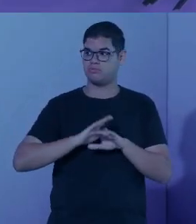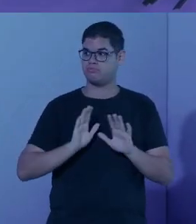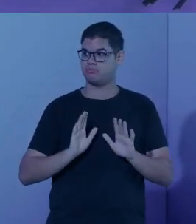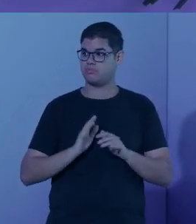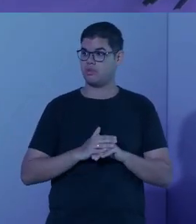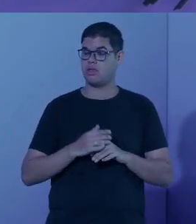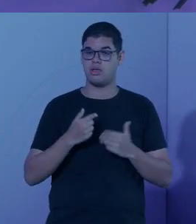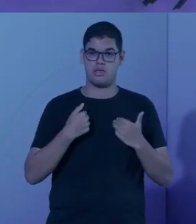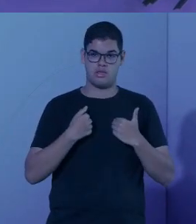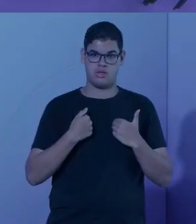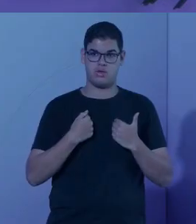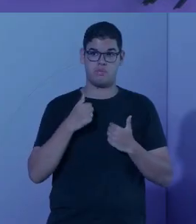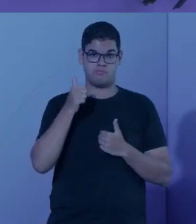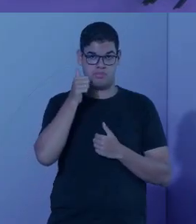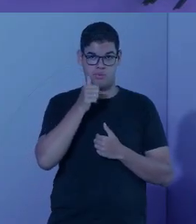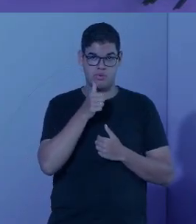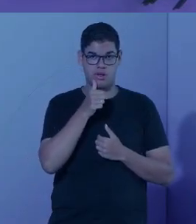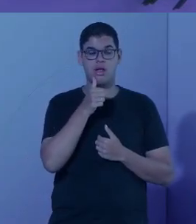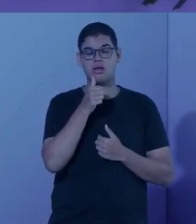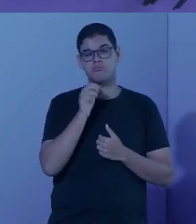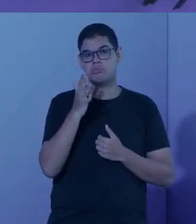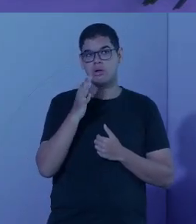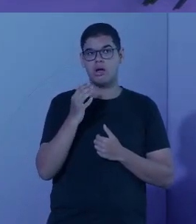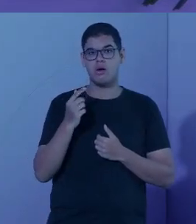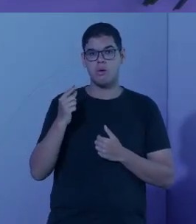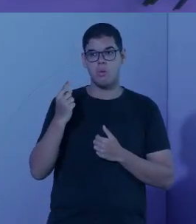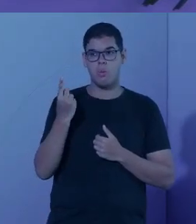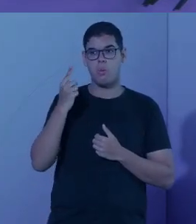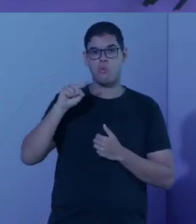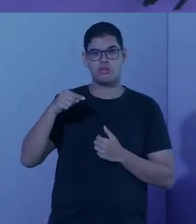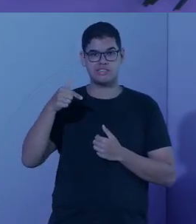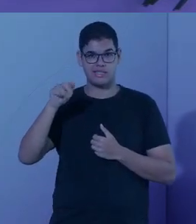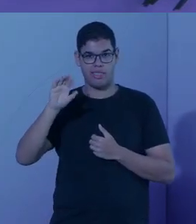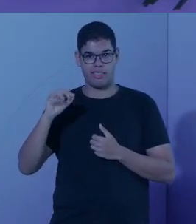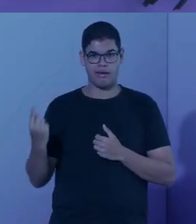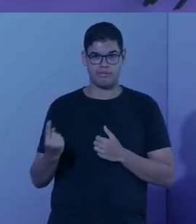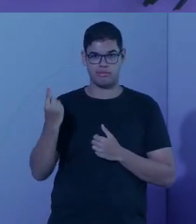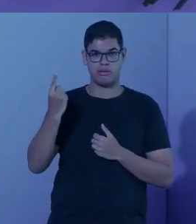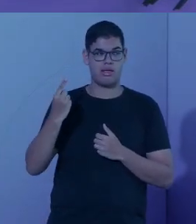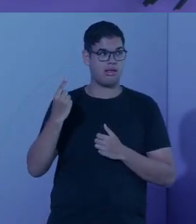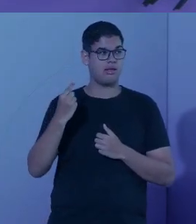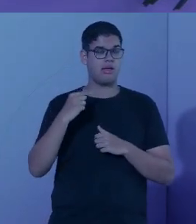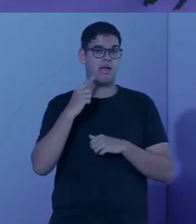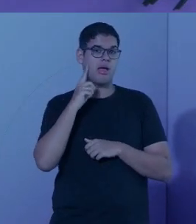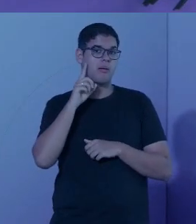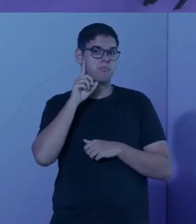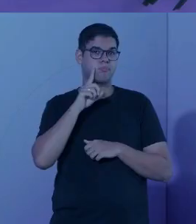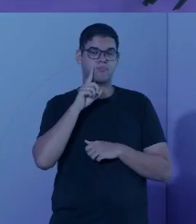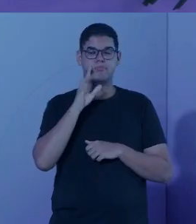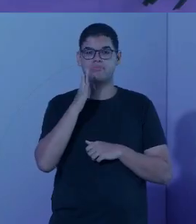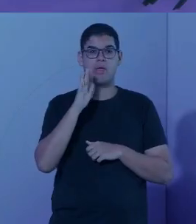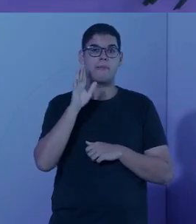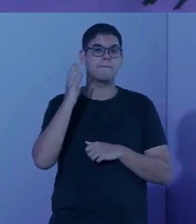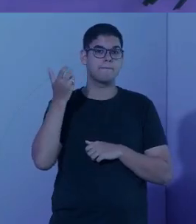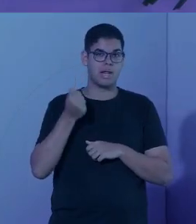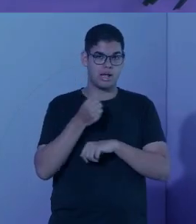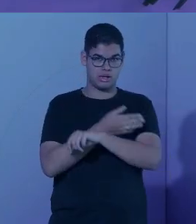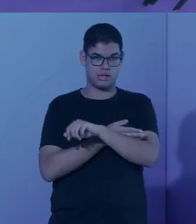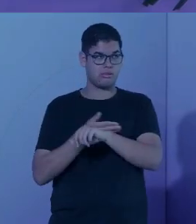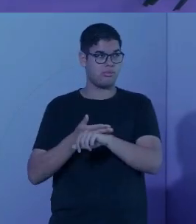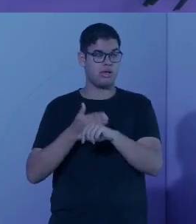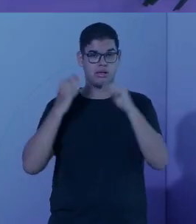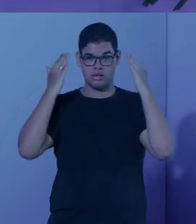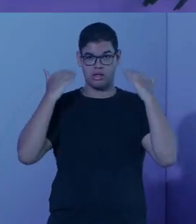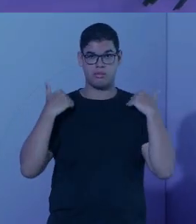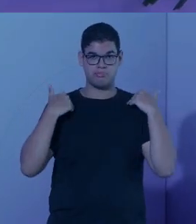Eu sou uma mulher de 1,70 m, mais ou menos, branca, com cabelos escuros na altura do ombro. Eu estou usando uma roupa preta e